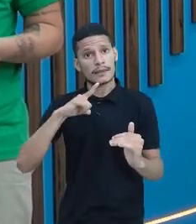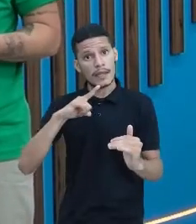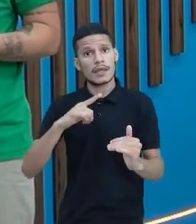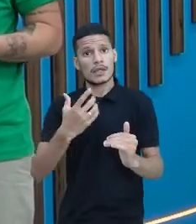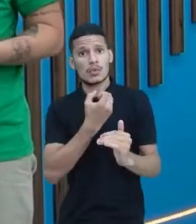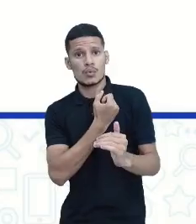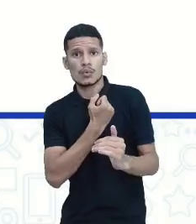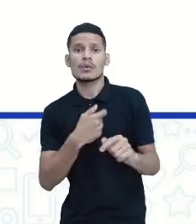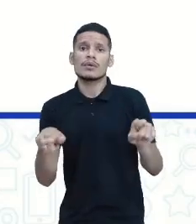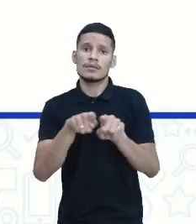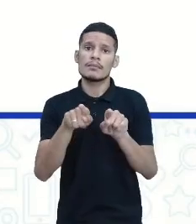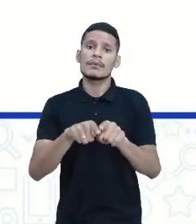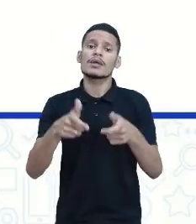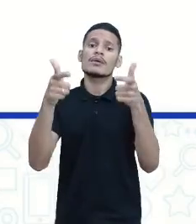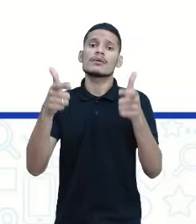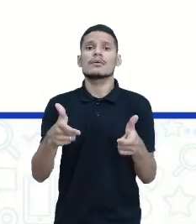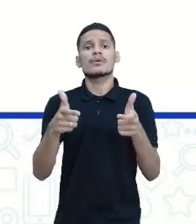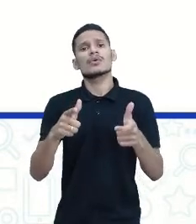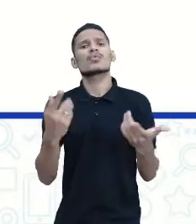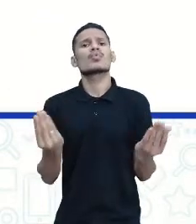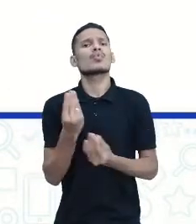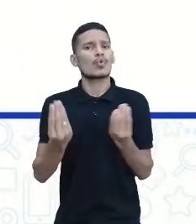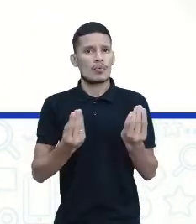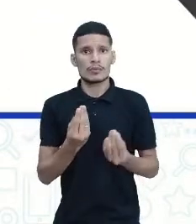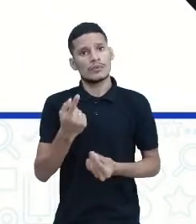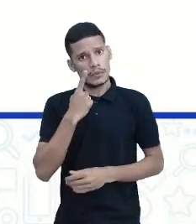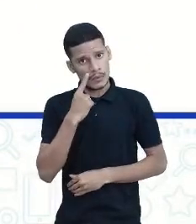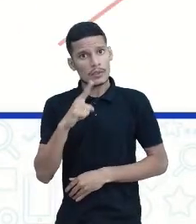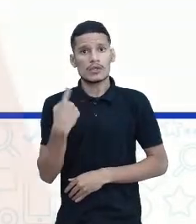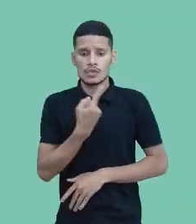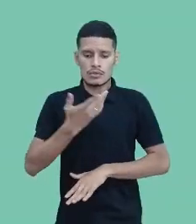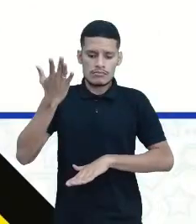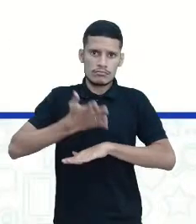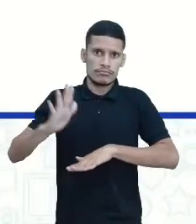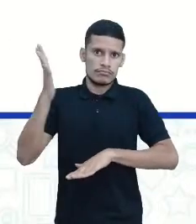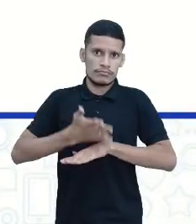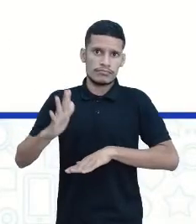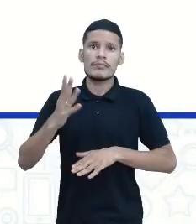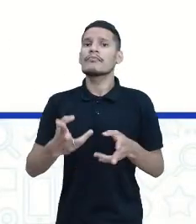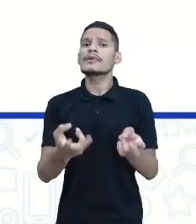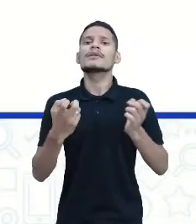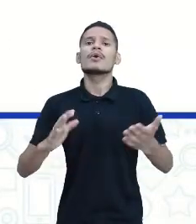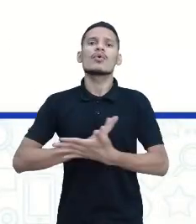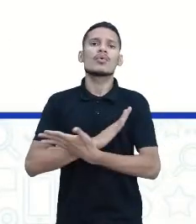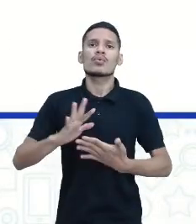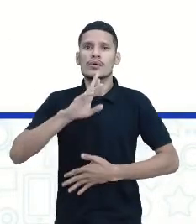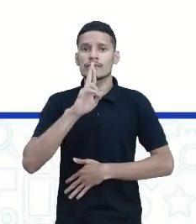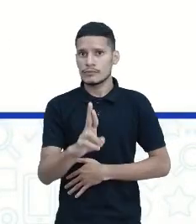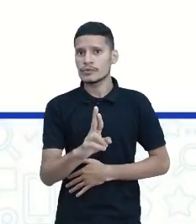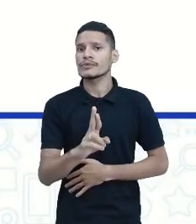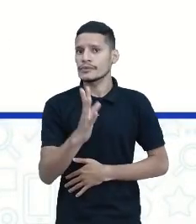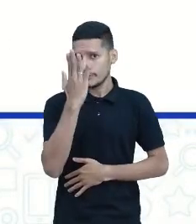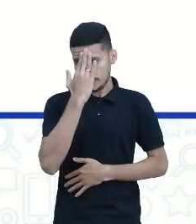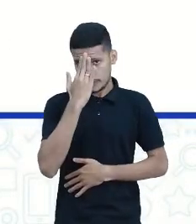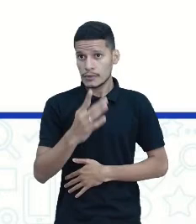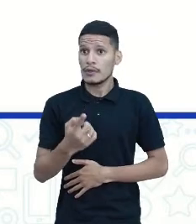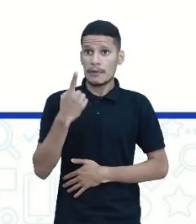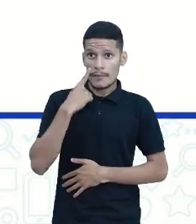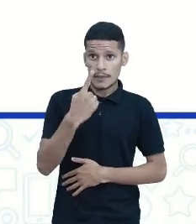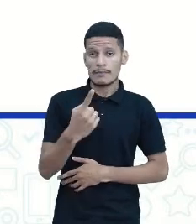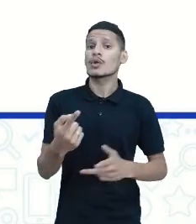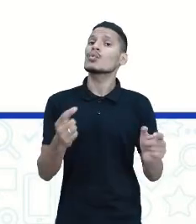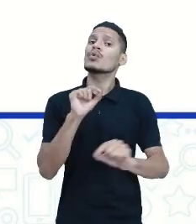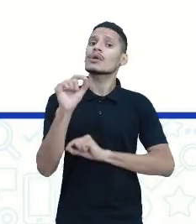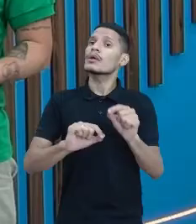12,8 e 7,2 e a altura 9,6. Então, a gente, na prática, percebeu alguns resultados, né? A gente viu, por exemplo,